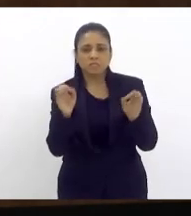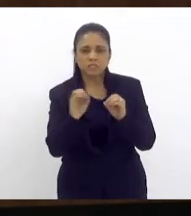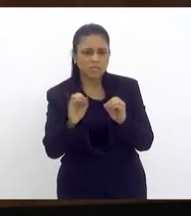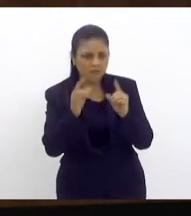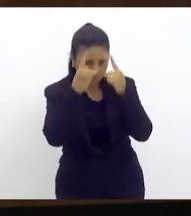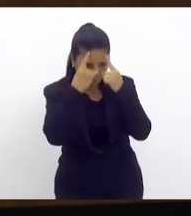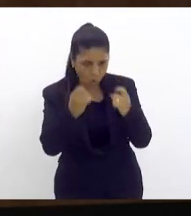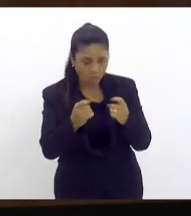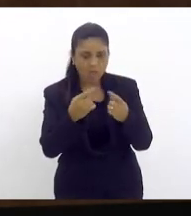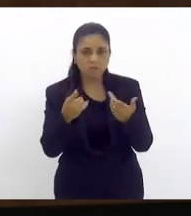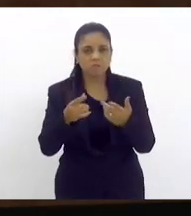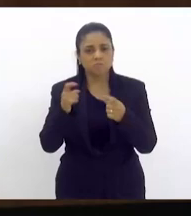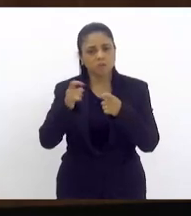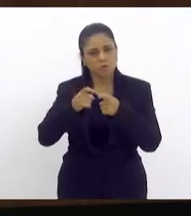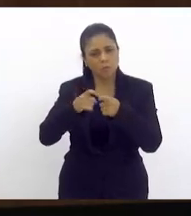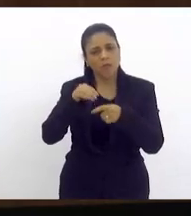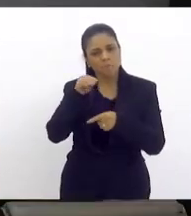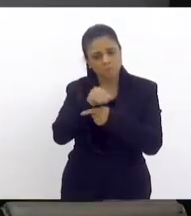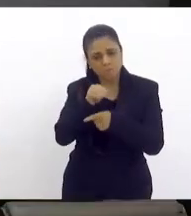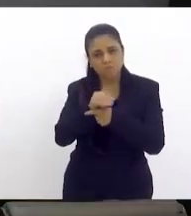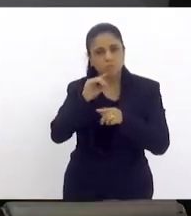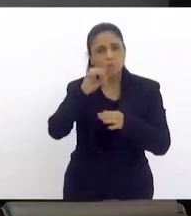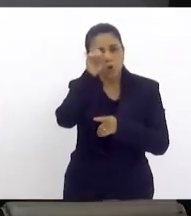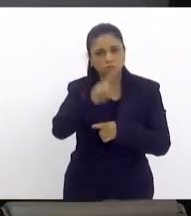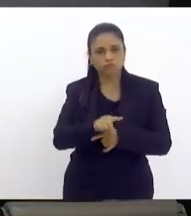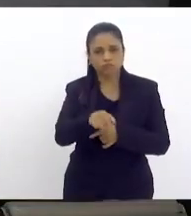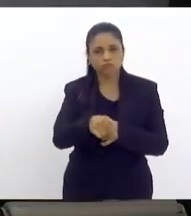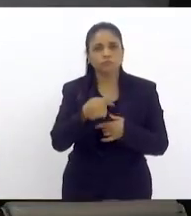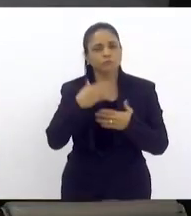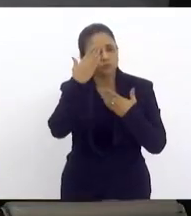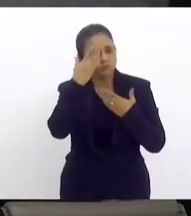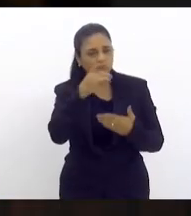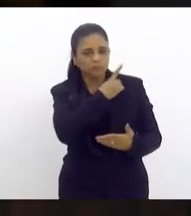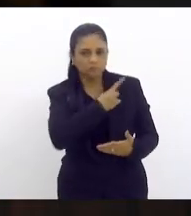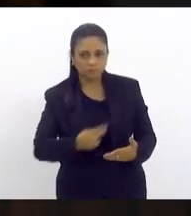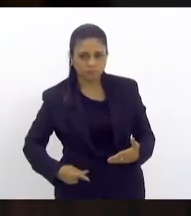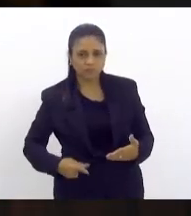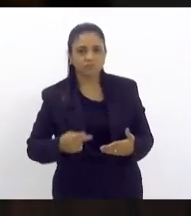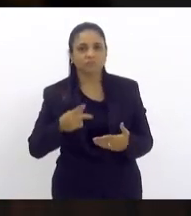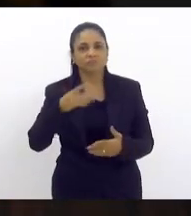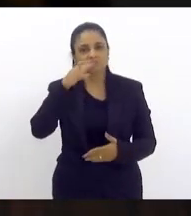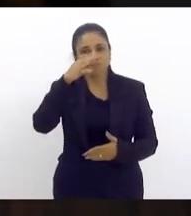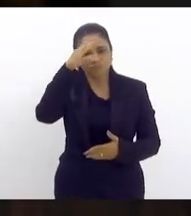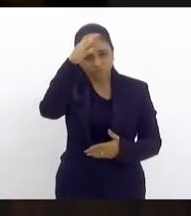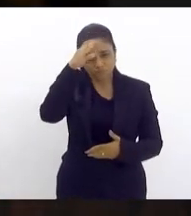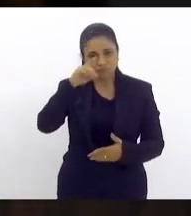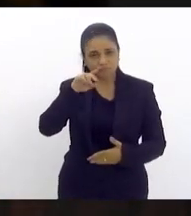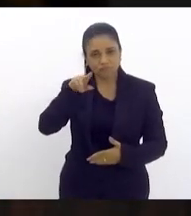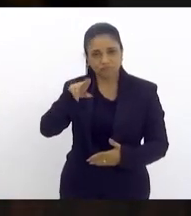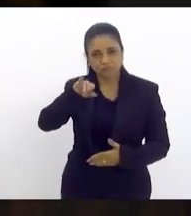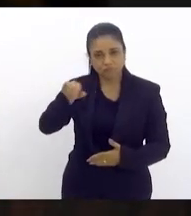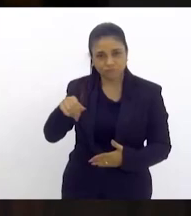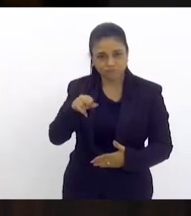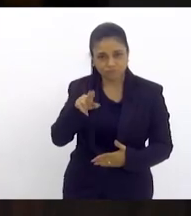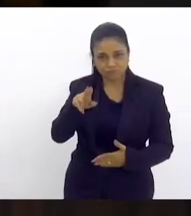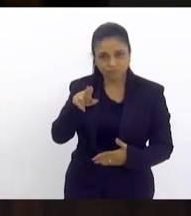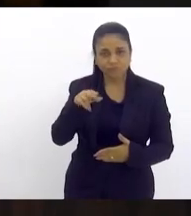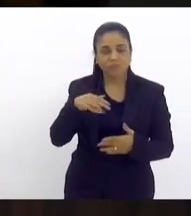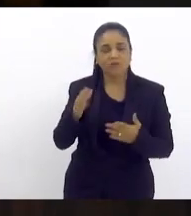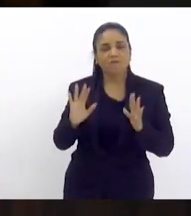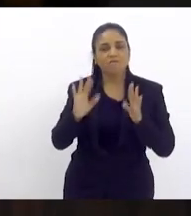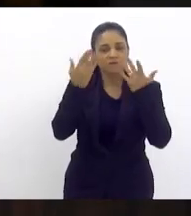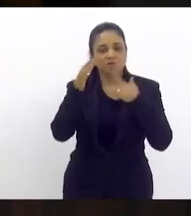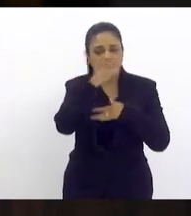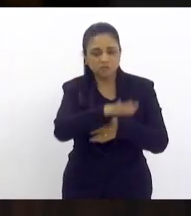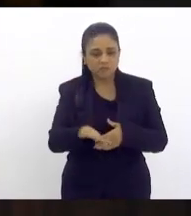viva as nossas mulheres muito obrigada te ajudo gata deputada vive as nossas mulheres as nossas crianças aquelas aqueles